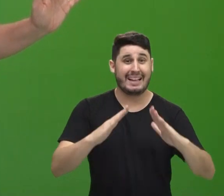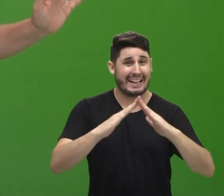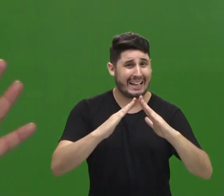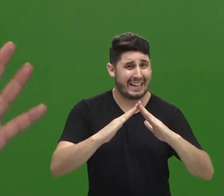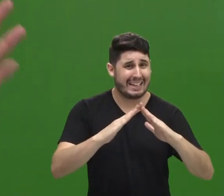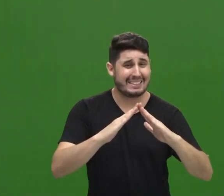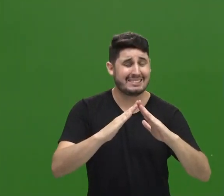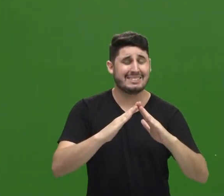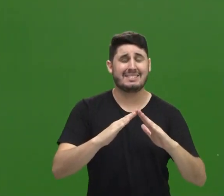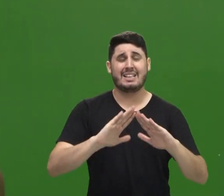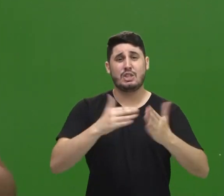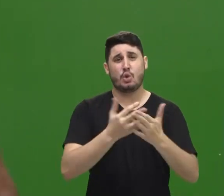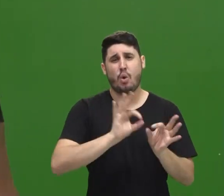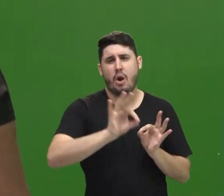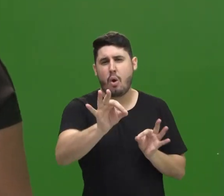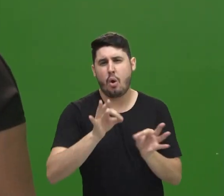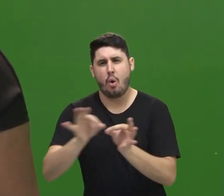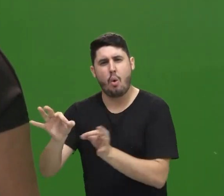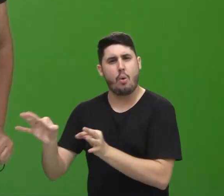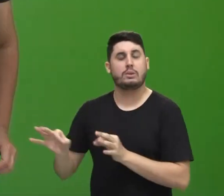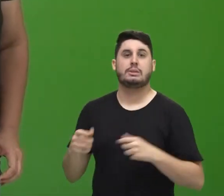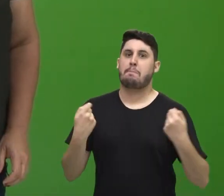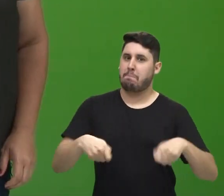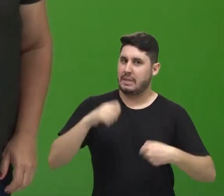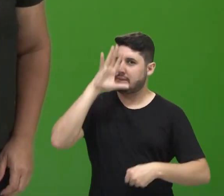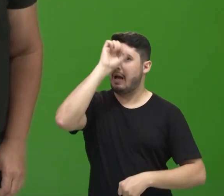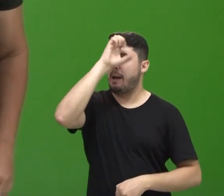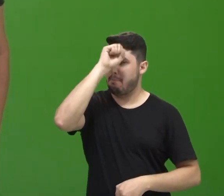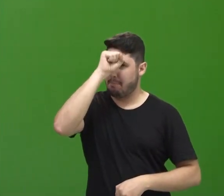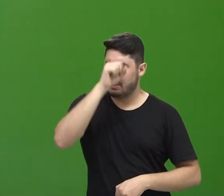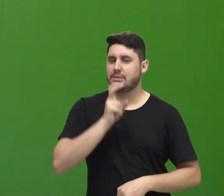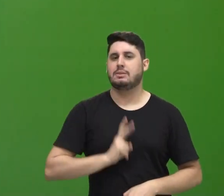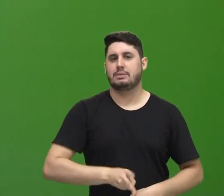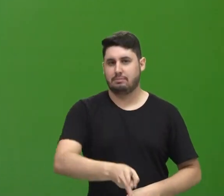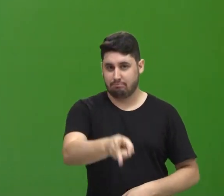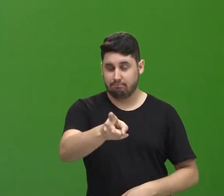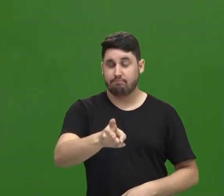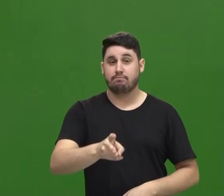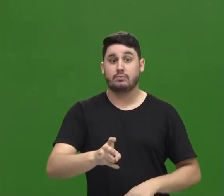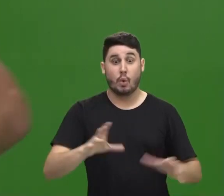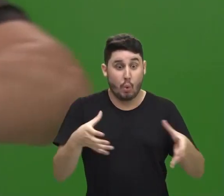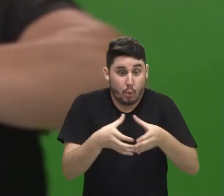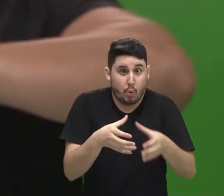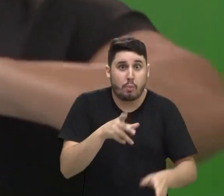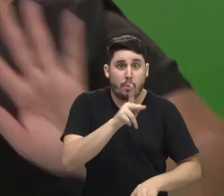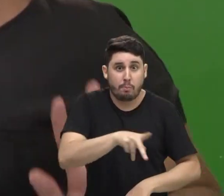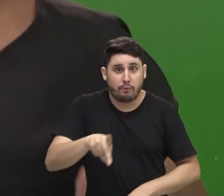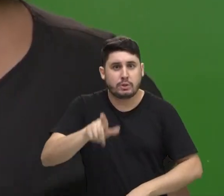NO